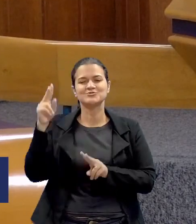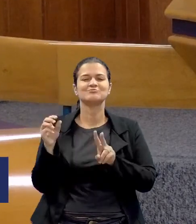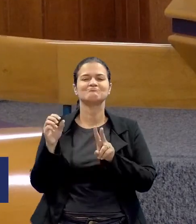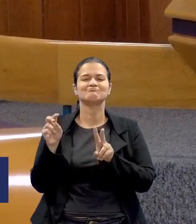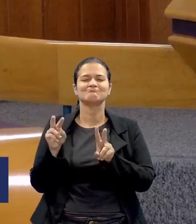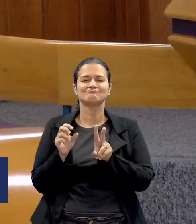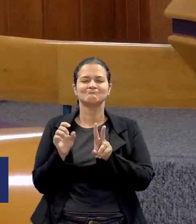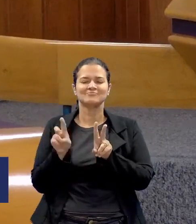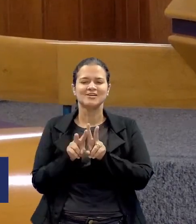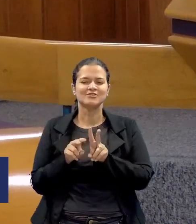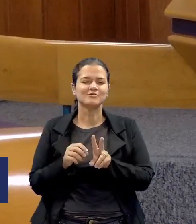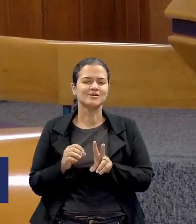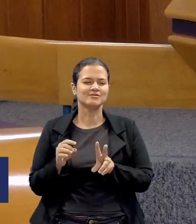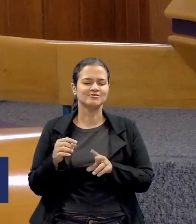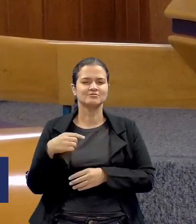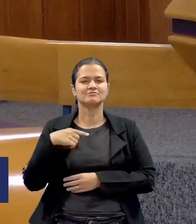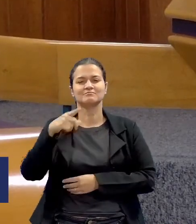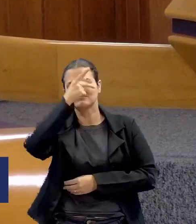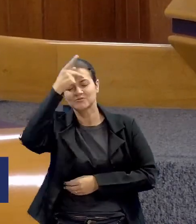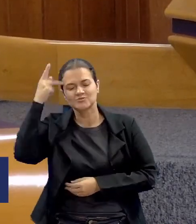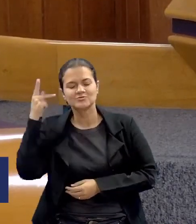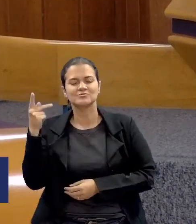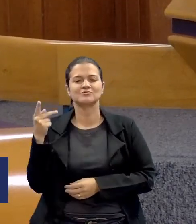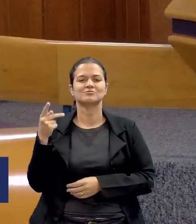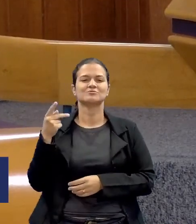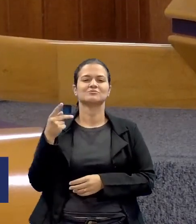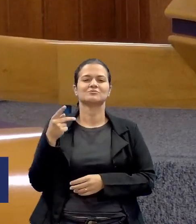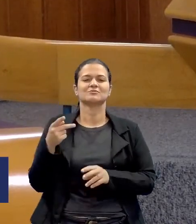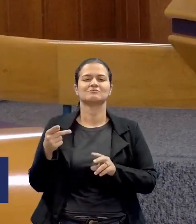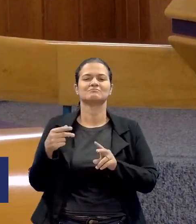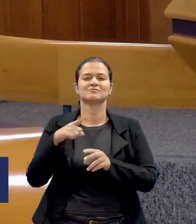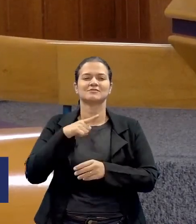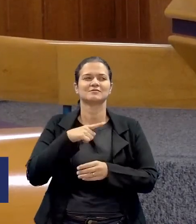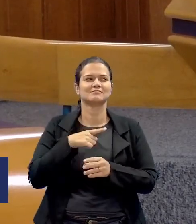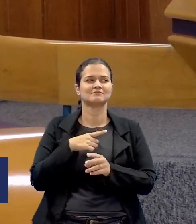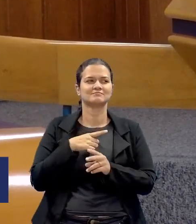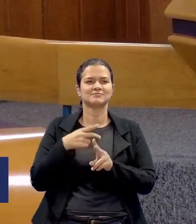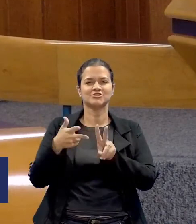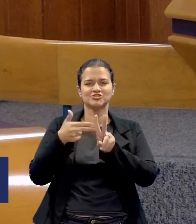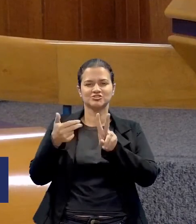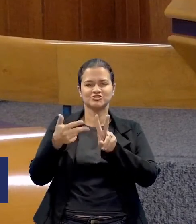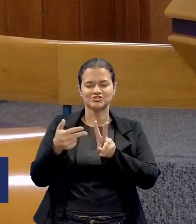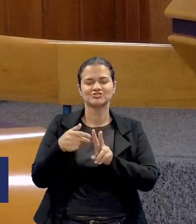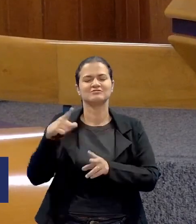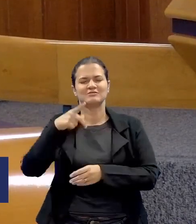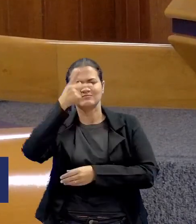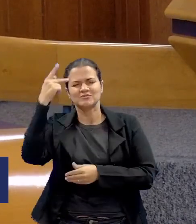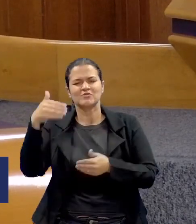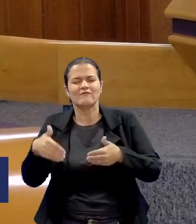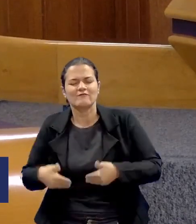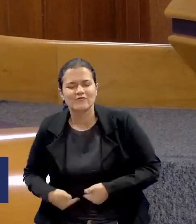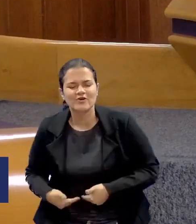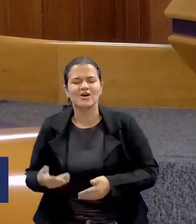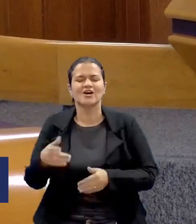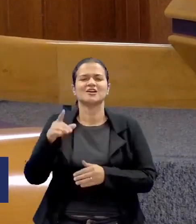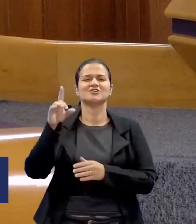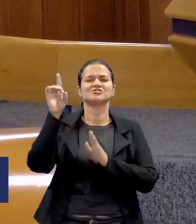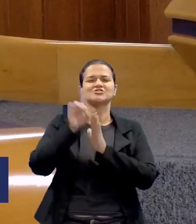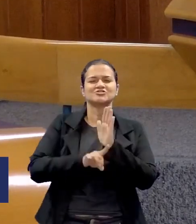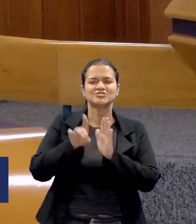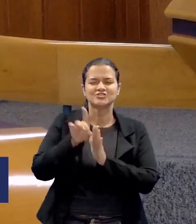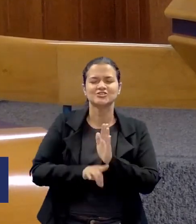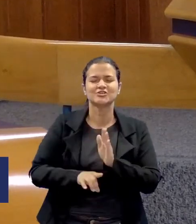ancestrais assassinados pela conveniência e leniência, o estigma da fome, a negação de direitos constitucionais e